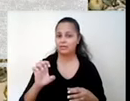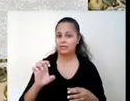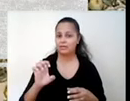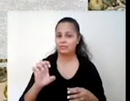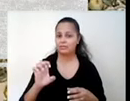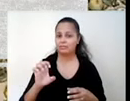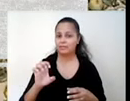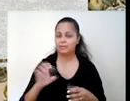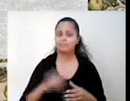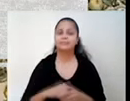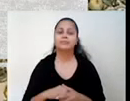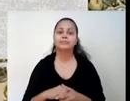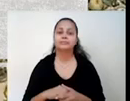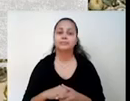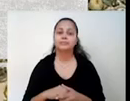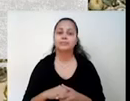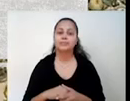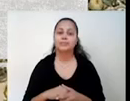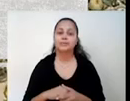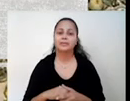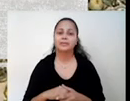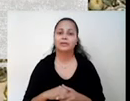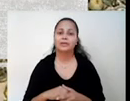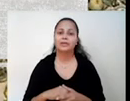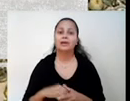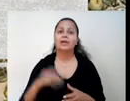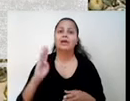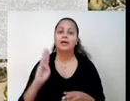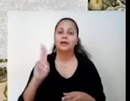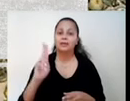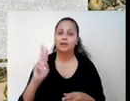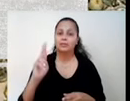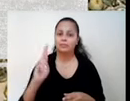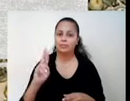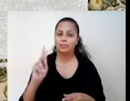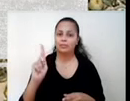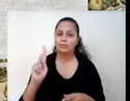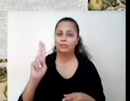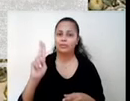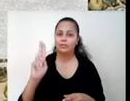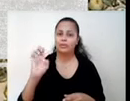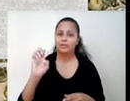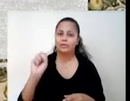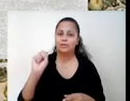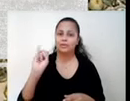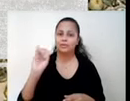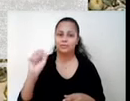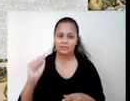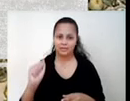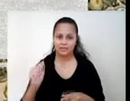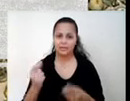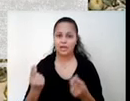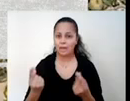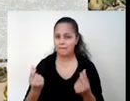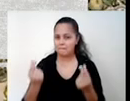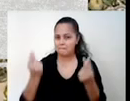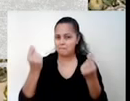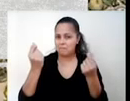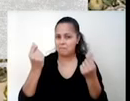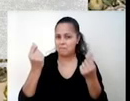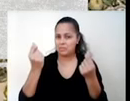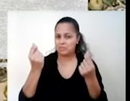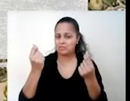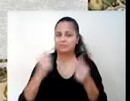Nessa nova configuração, um grupo que podemos destacar é a burguesia, ok? pelo poder econômico que eles passaram a